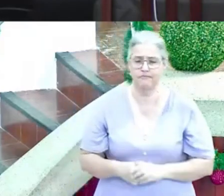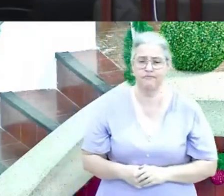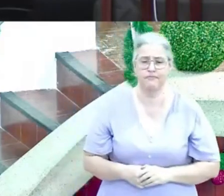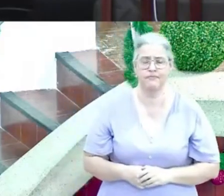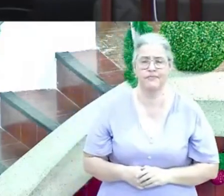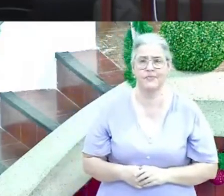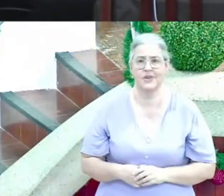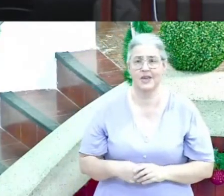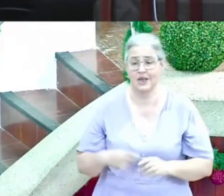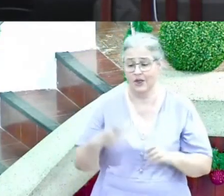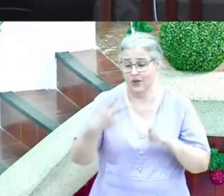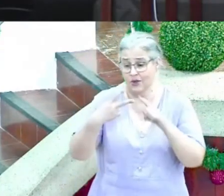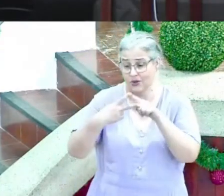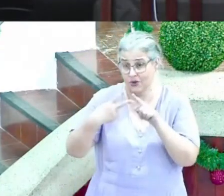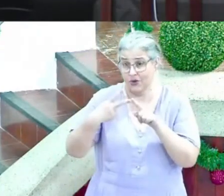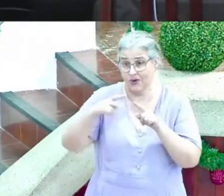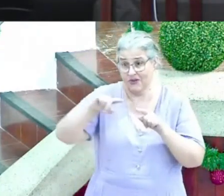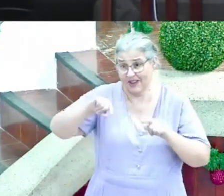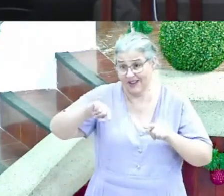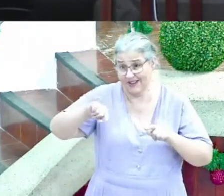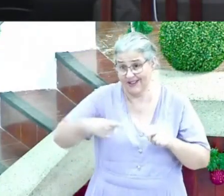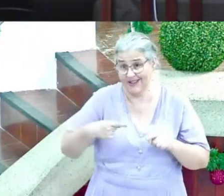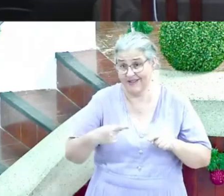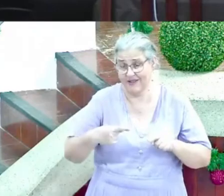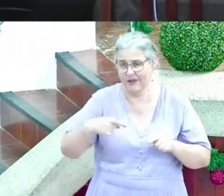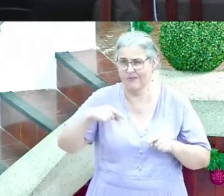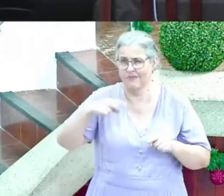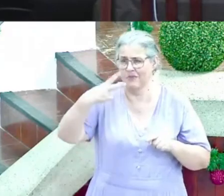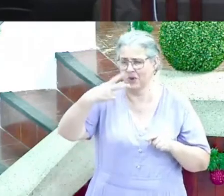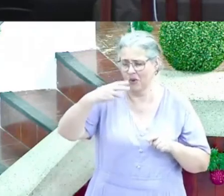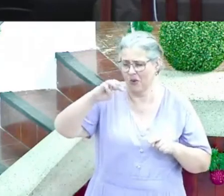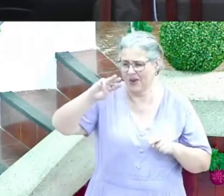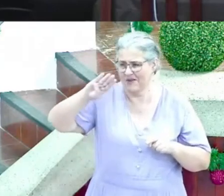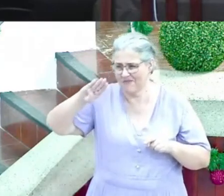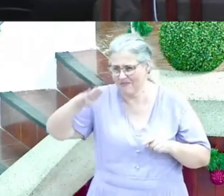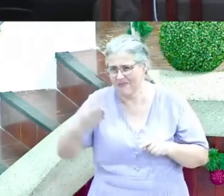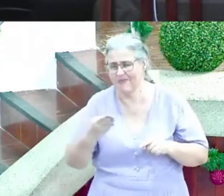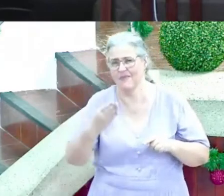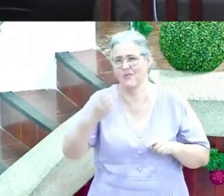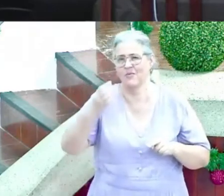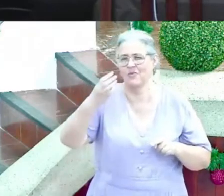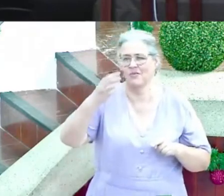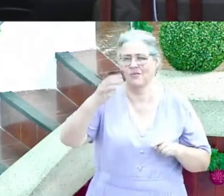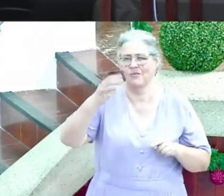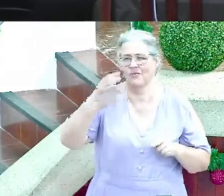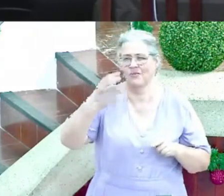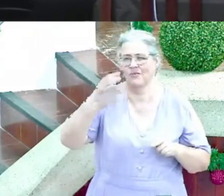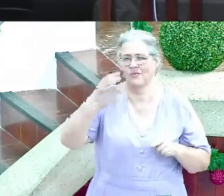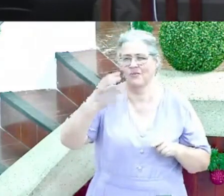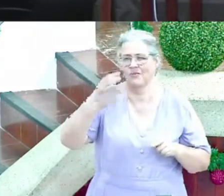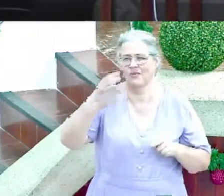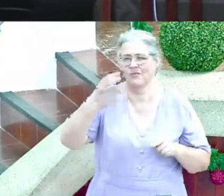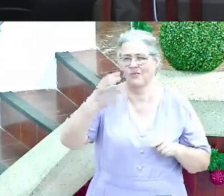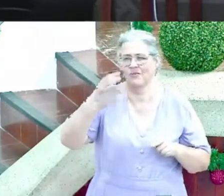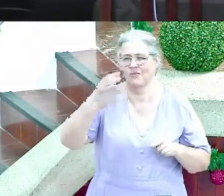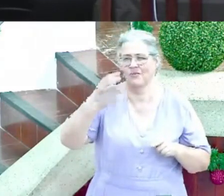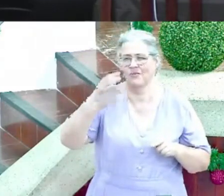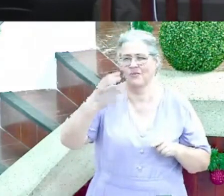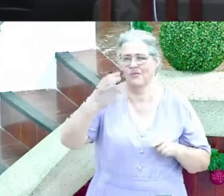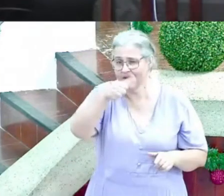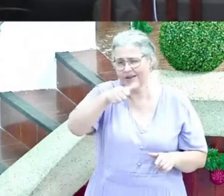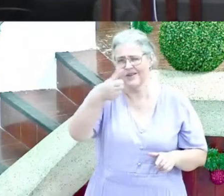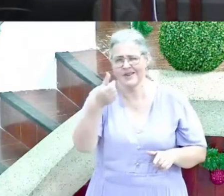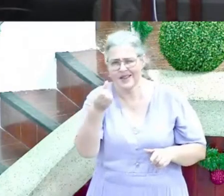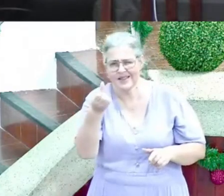2,3 bilhões de pessoas vão celebrar o Natal nas próximas semanas. Isso é um